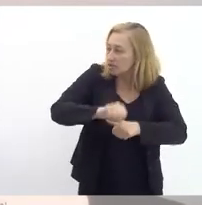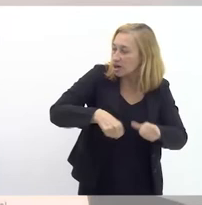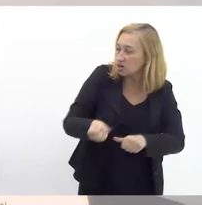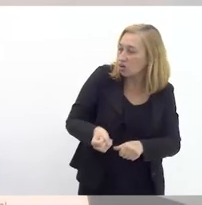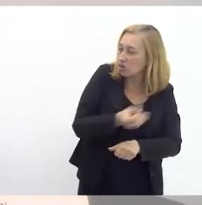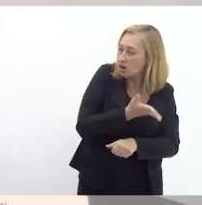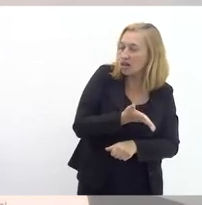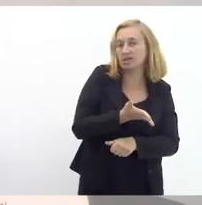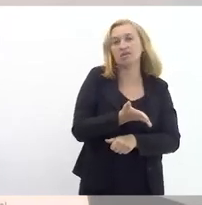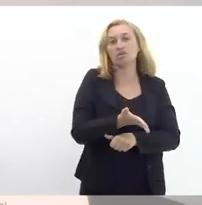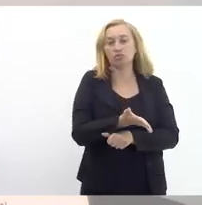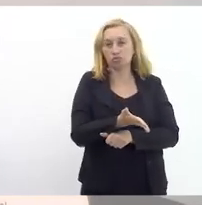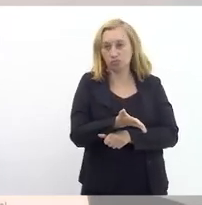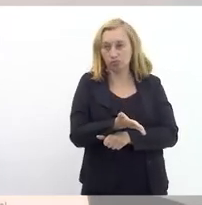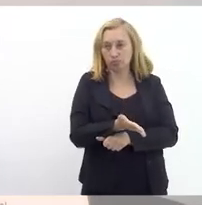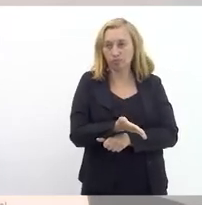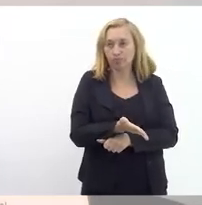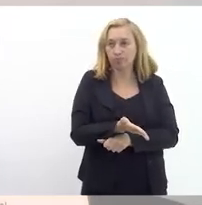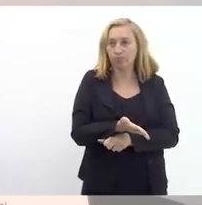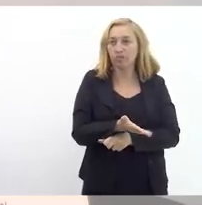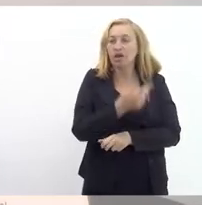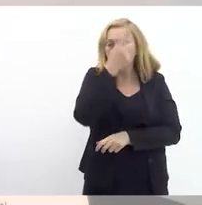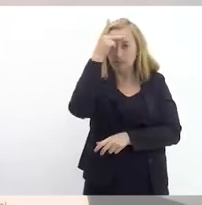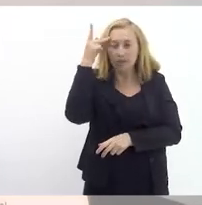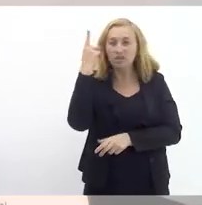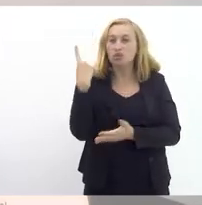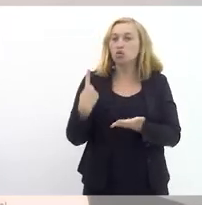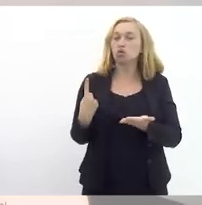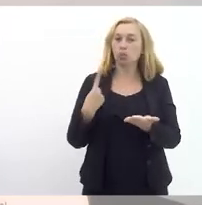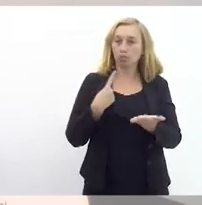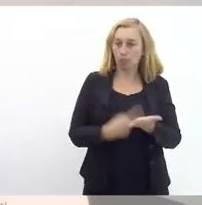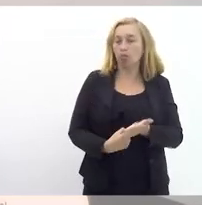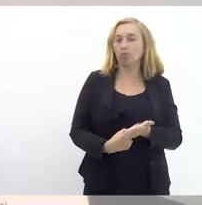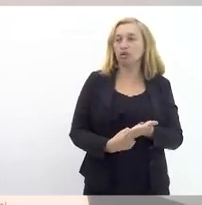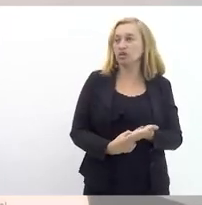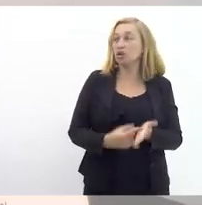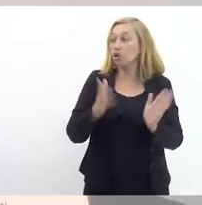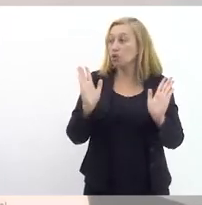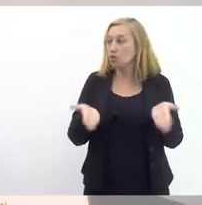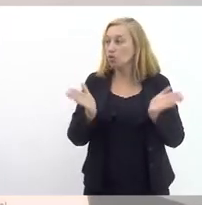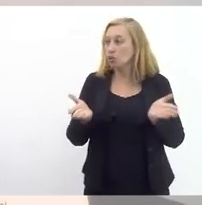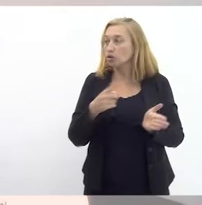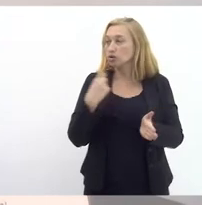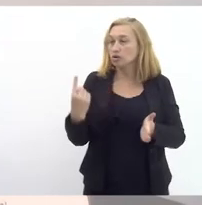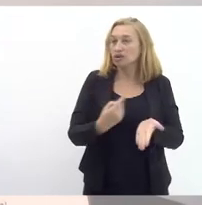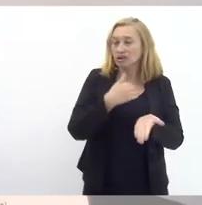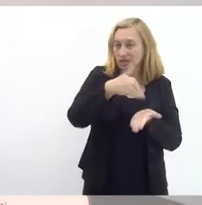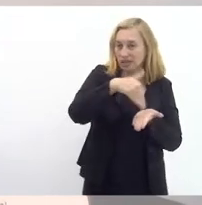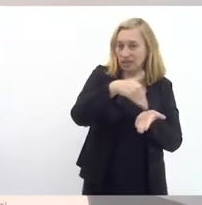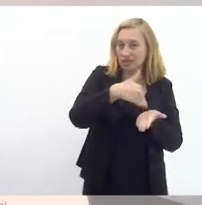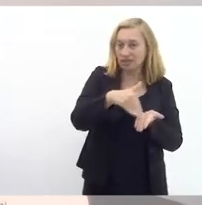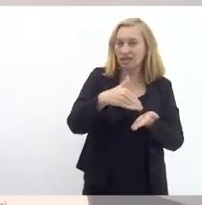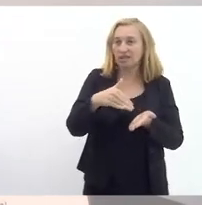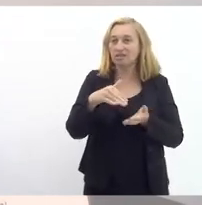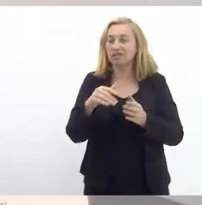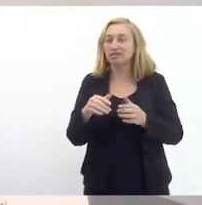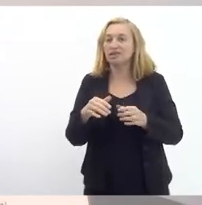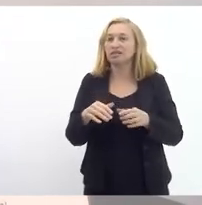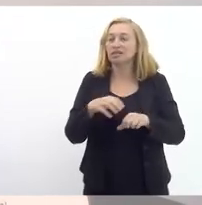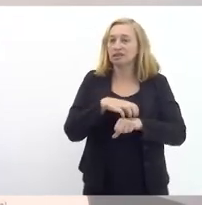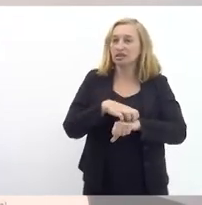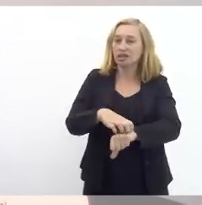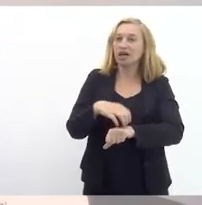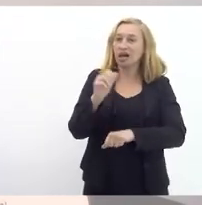estado, uma renovação de pessoas compromissadas. E hoje o nosso secretário de transporte, tá?